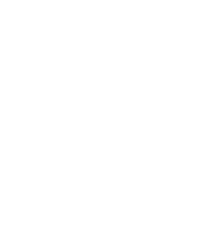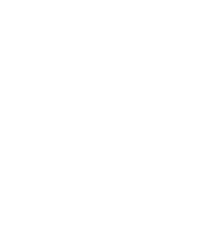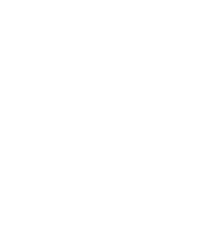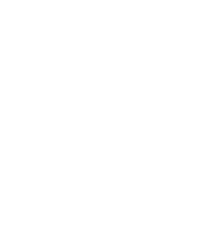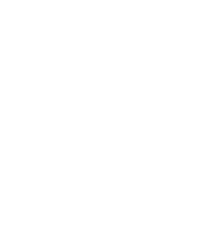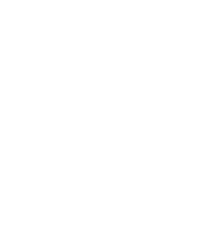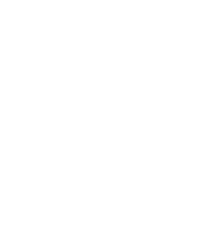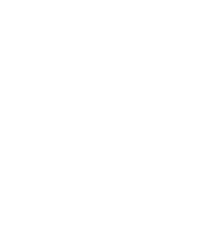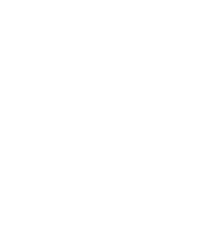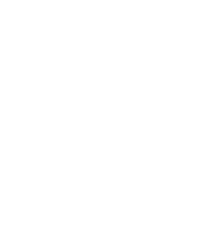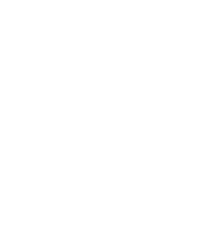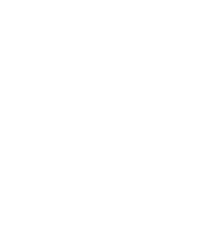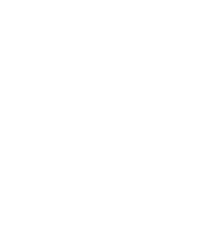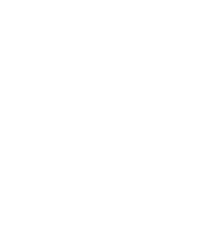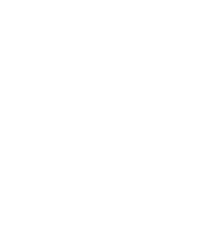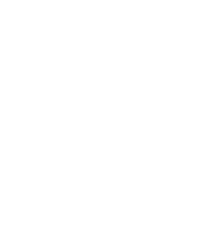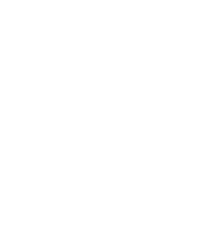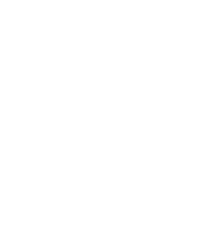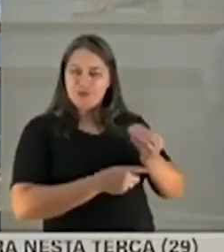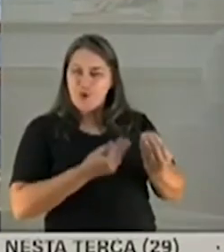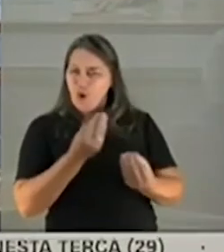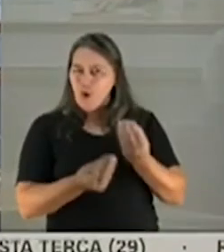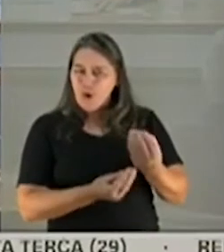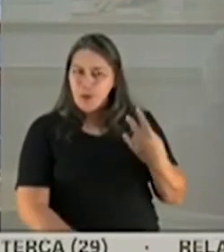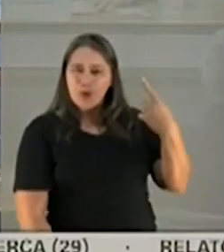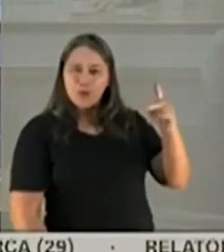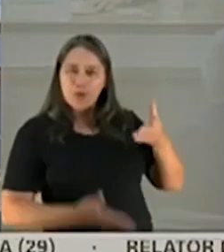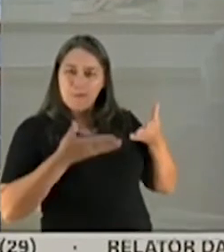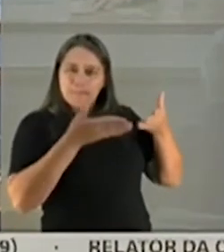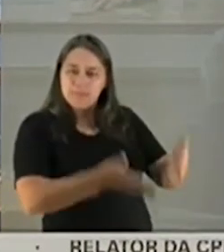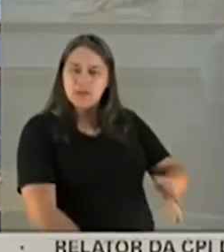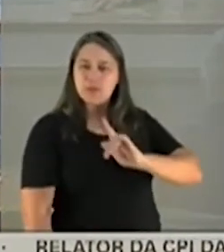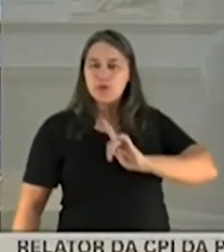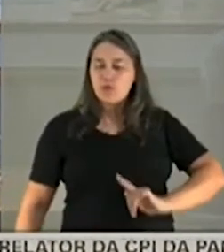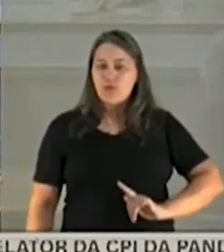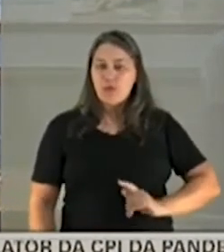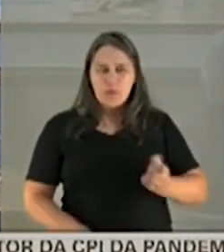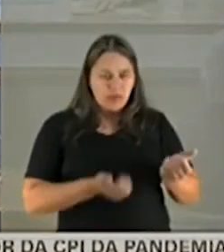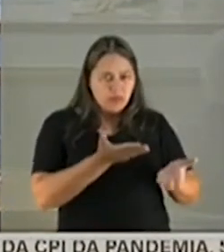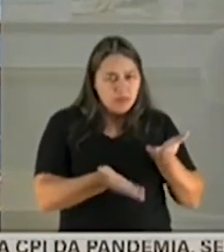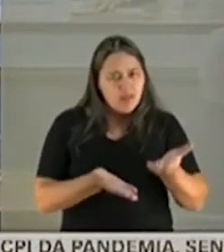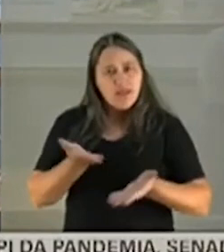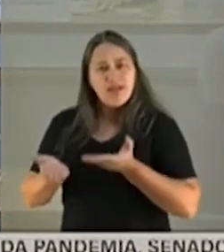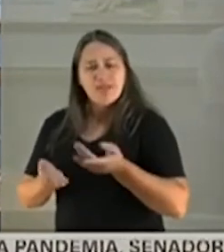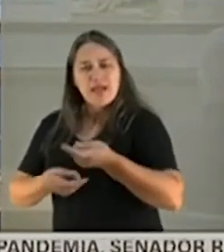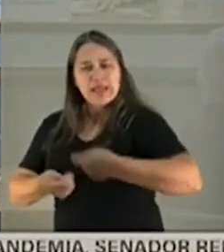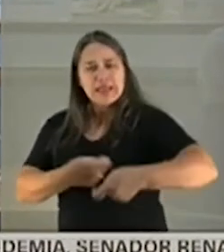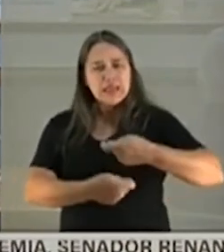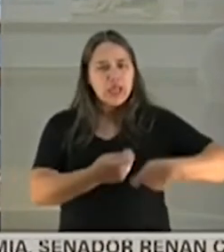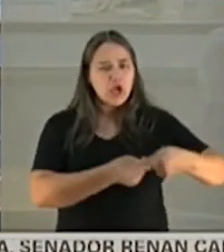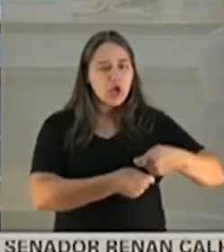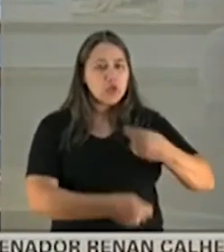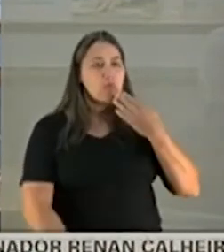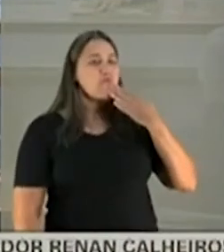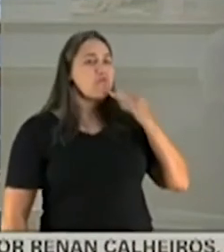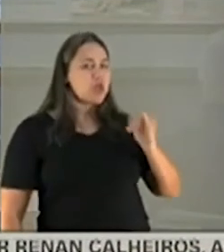o direito de permanecer em silêncio. Como se deu a sua participação no governo para tratar desses negócios